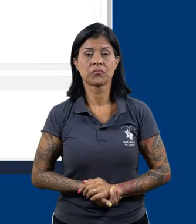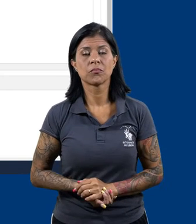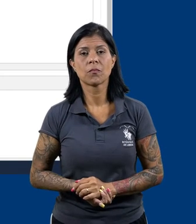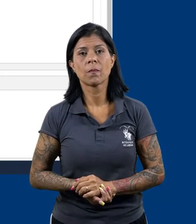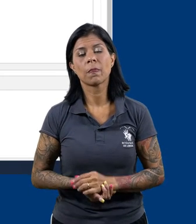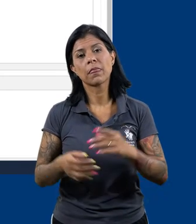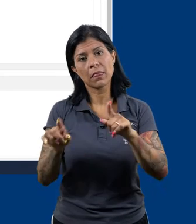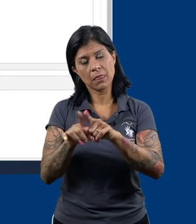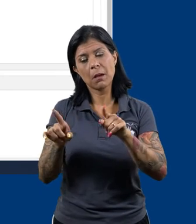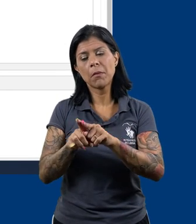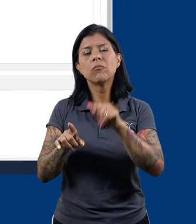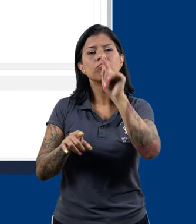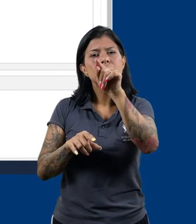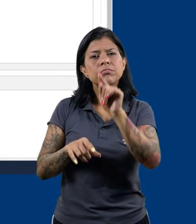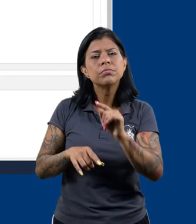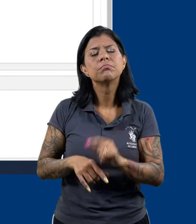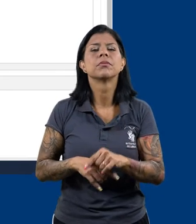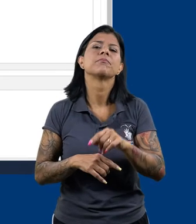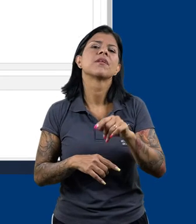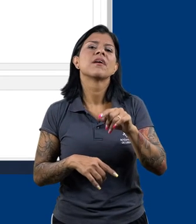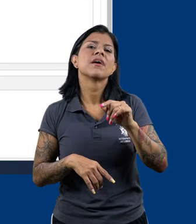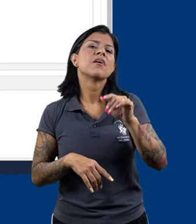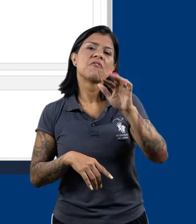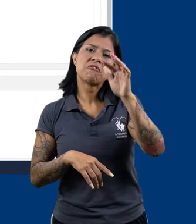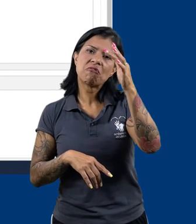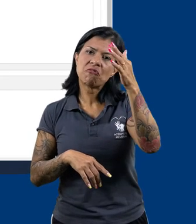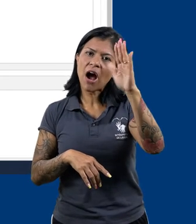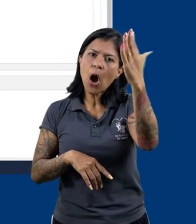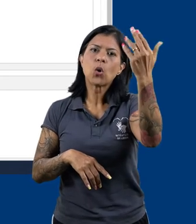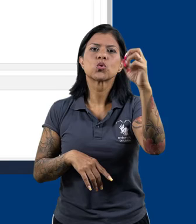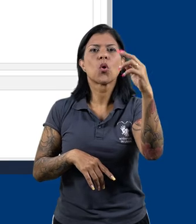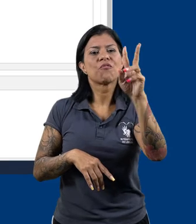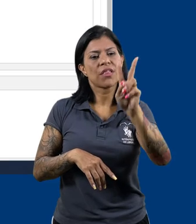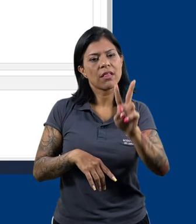caso. Feedback para a opção verdadeiro é...